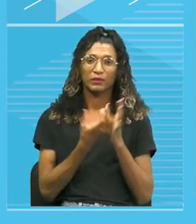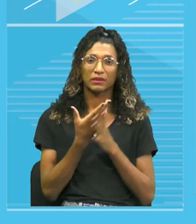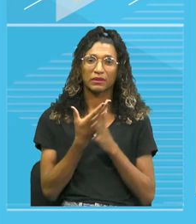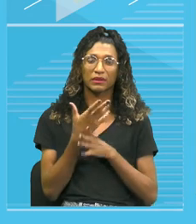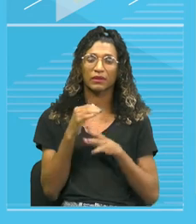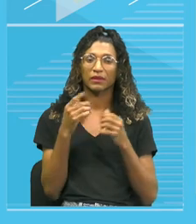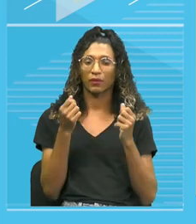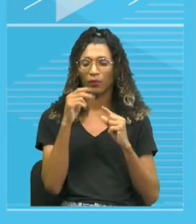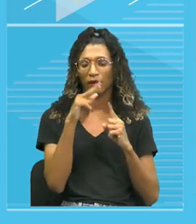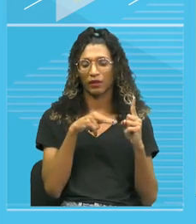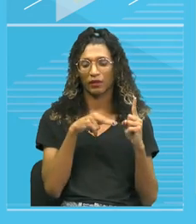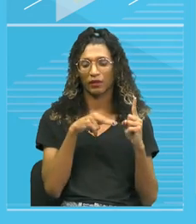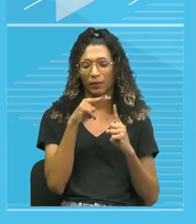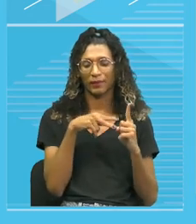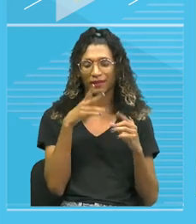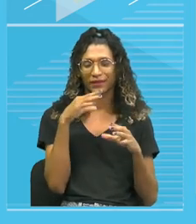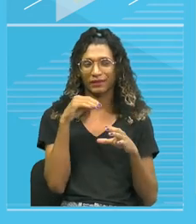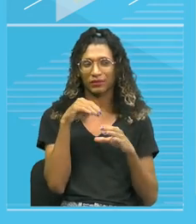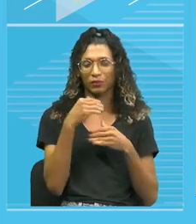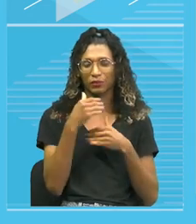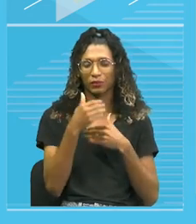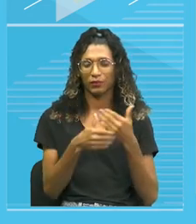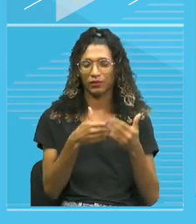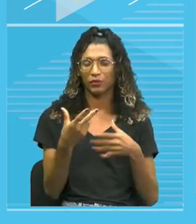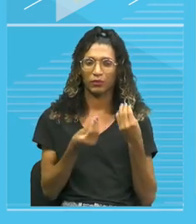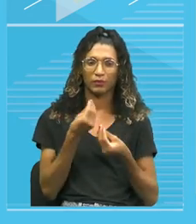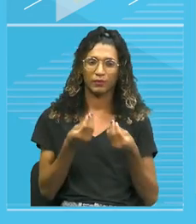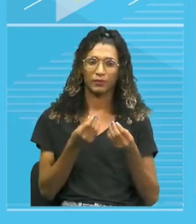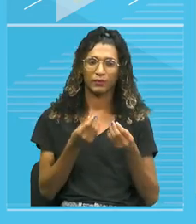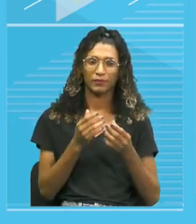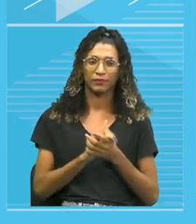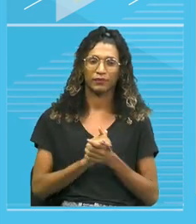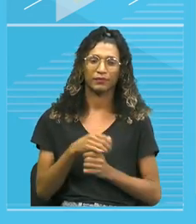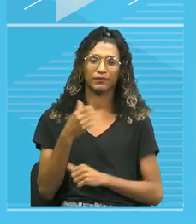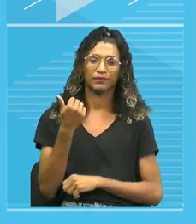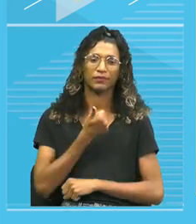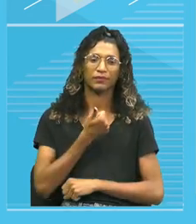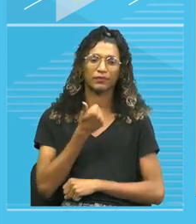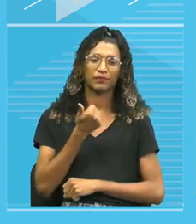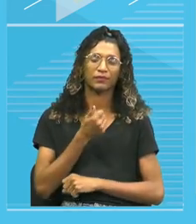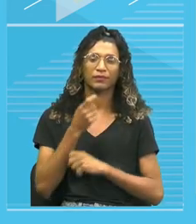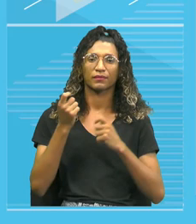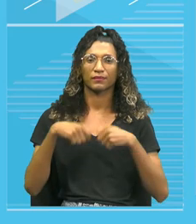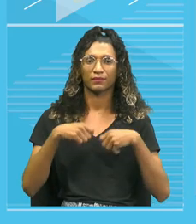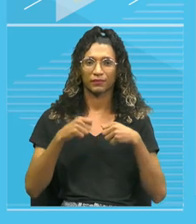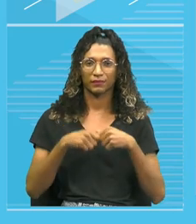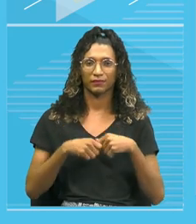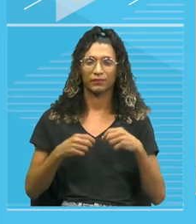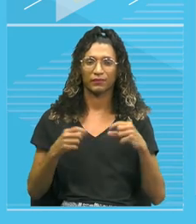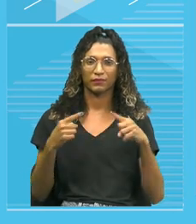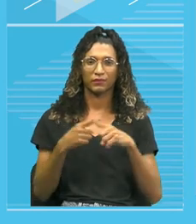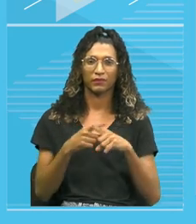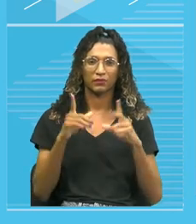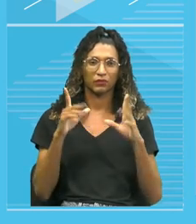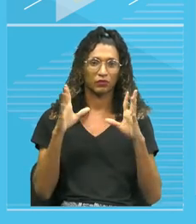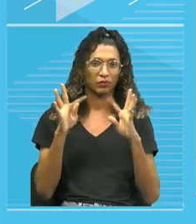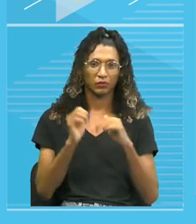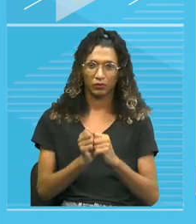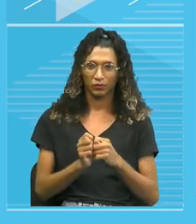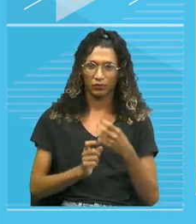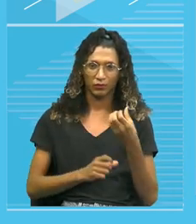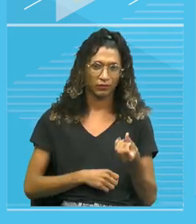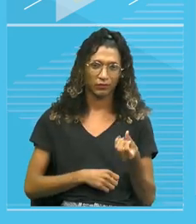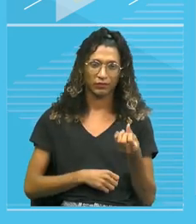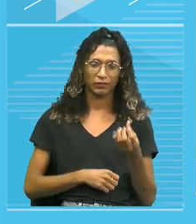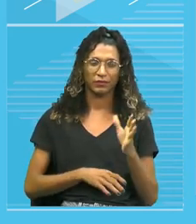entalpia do processo beleza primeira coisa vamos multiplicar todo mundo por 6 aí né 94%